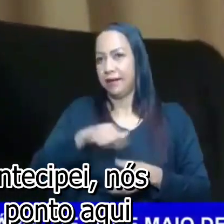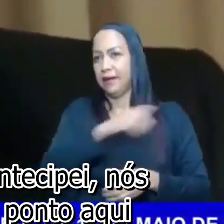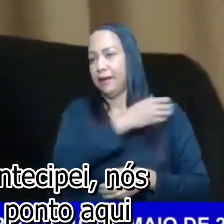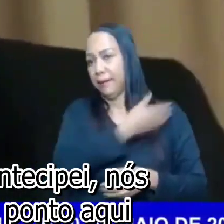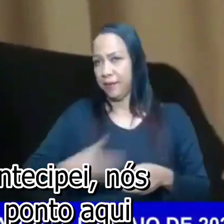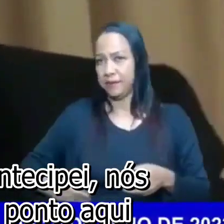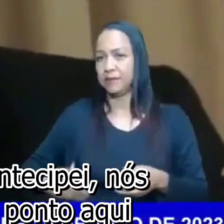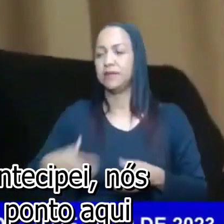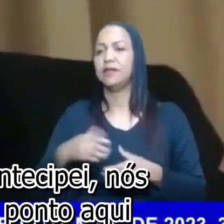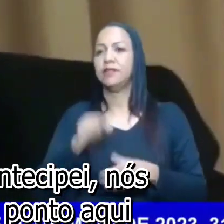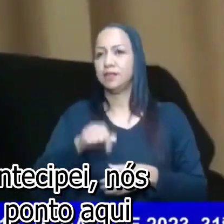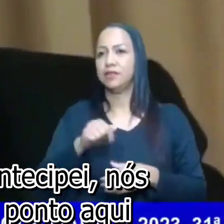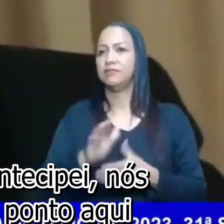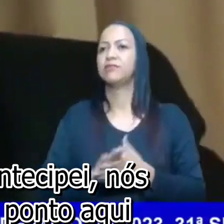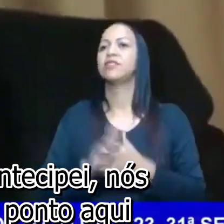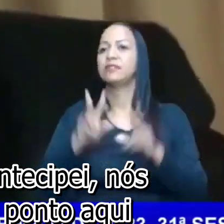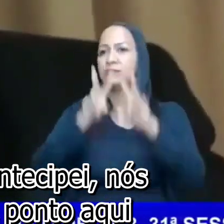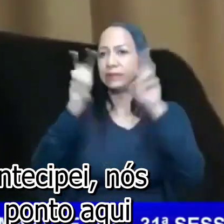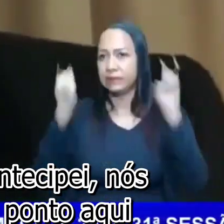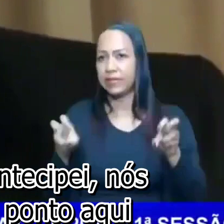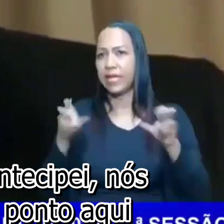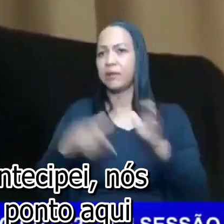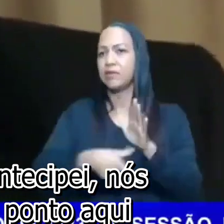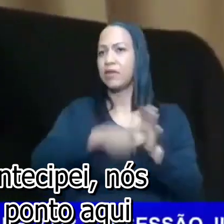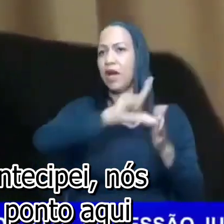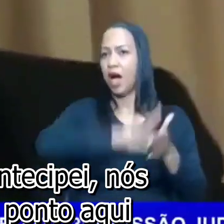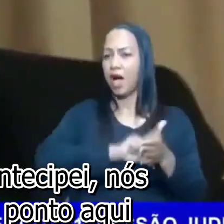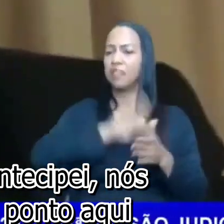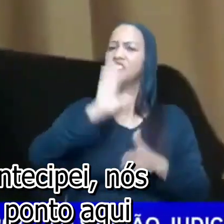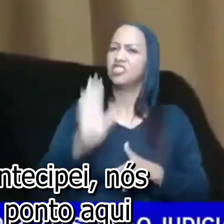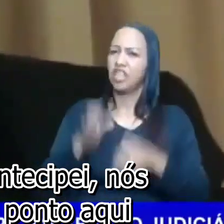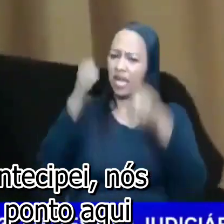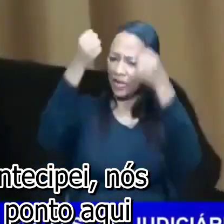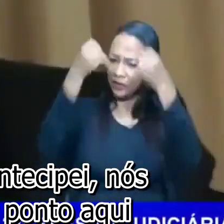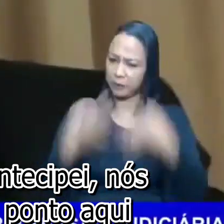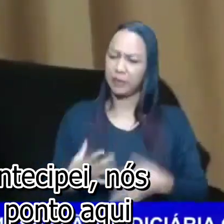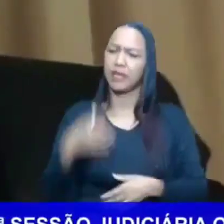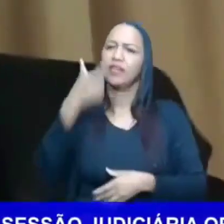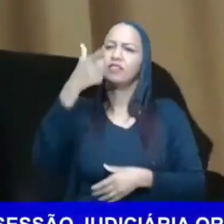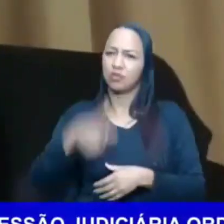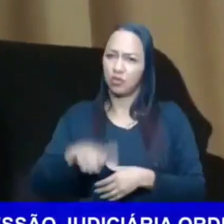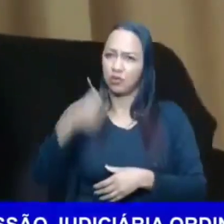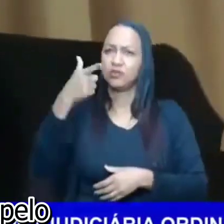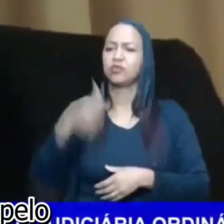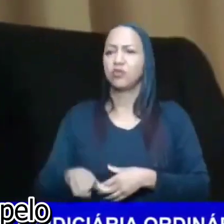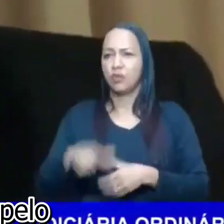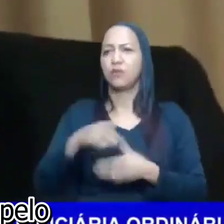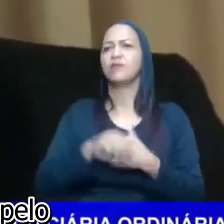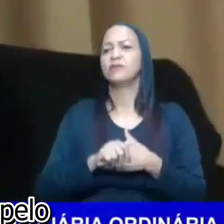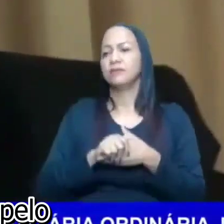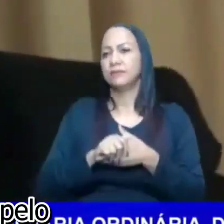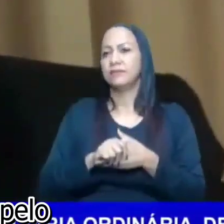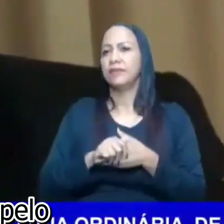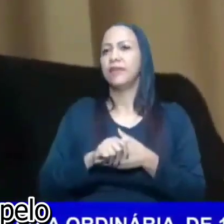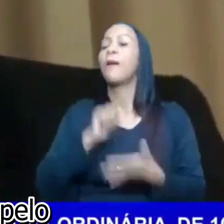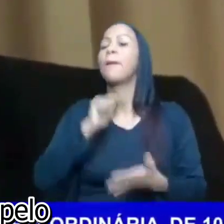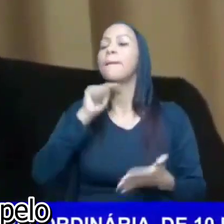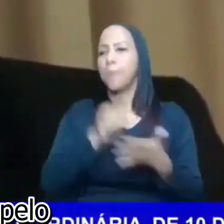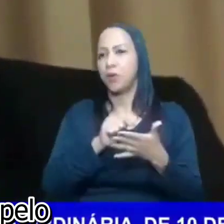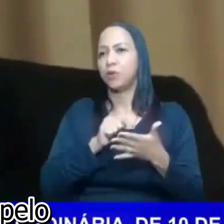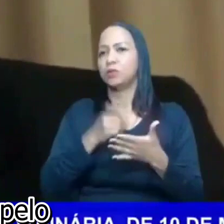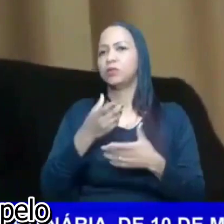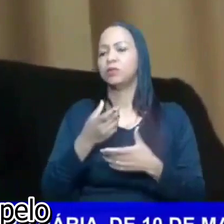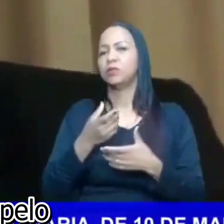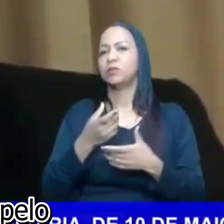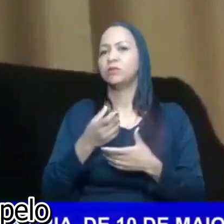matéria, conforme eu já antecipei, nós já debatemos muitas vezes. Eu só vou fazer um ponto aqui em relação ao fato